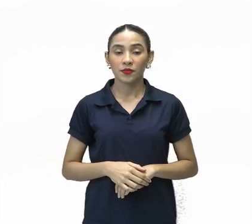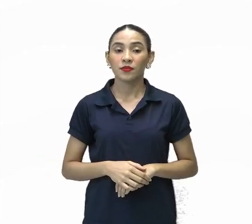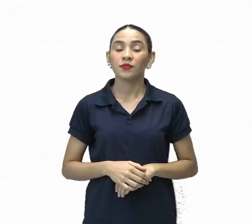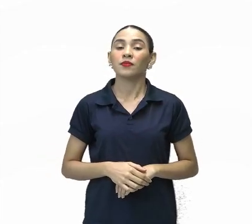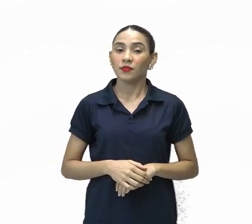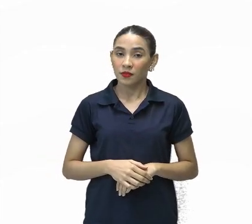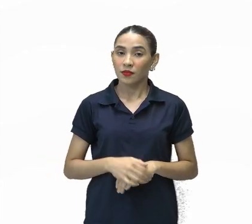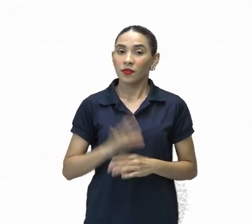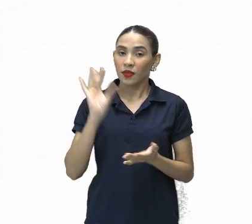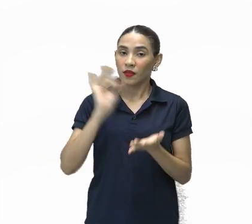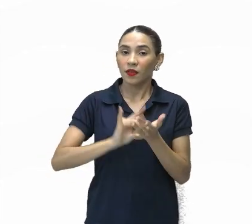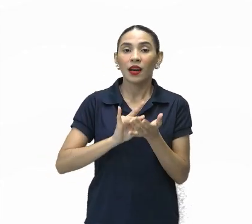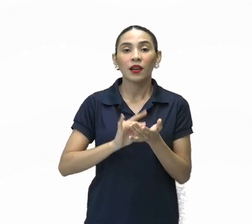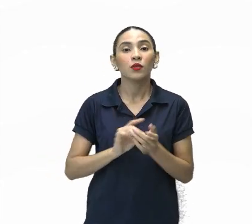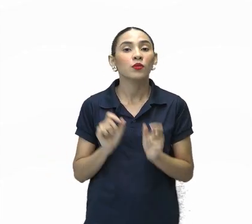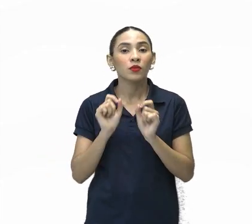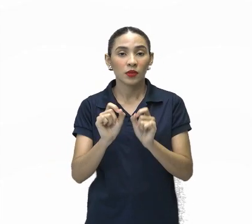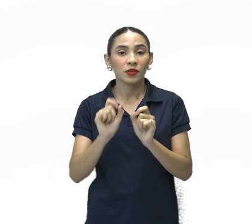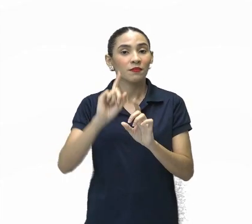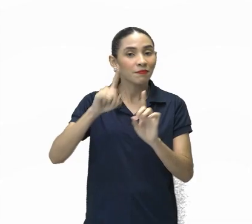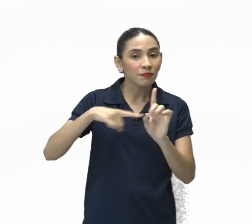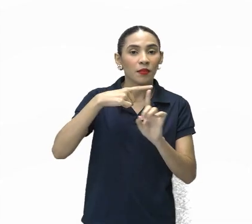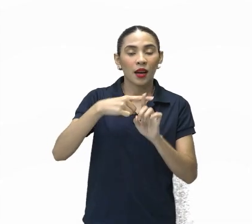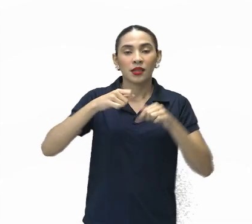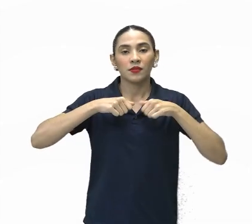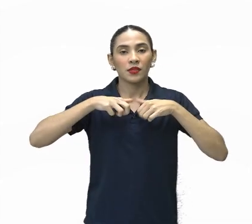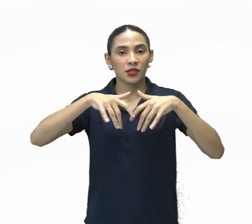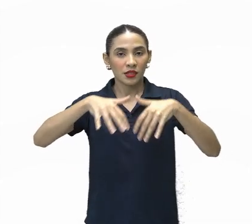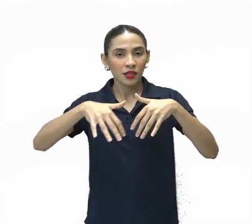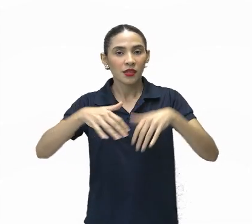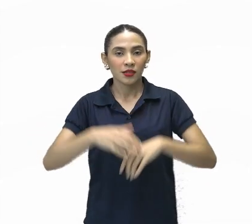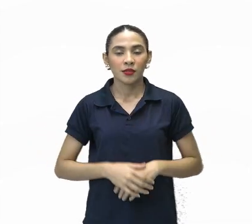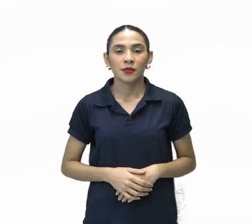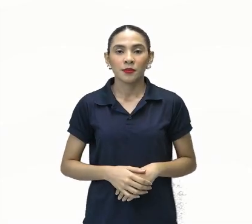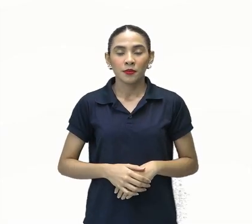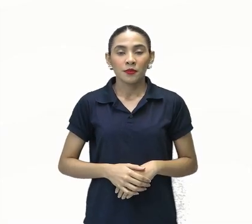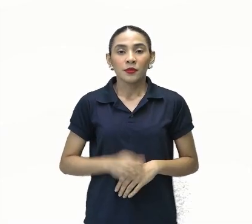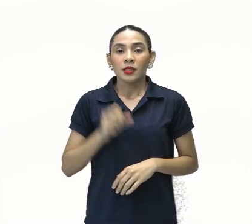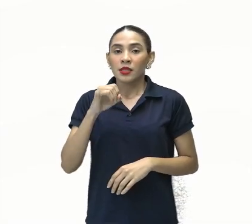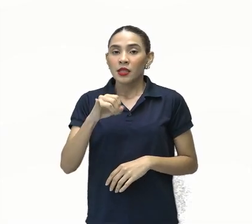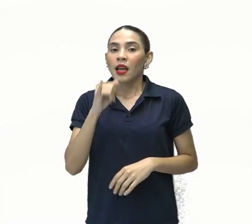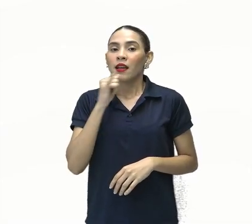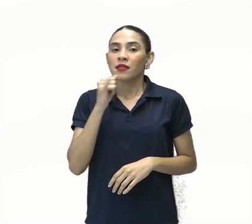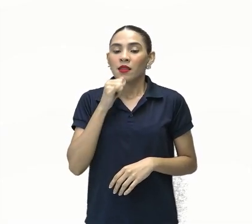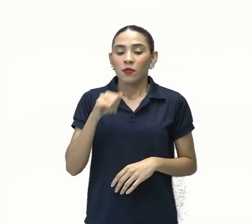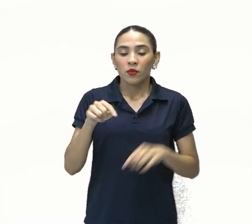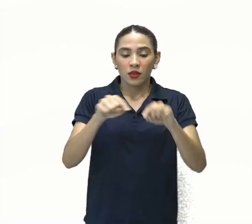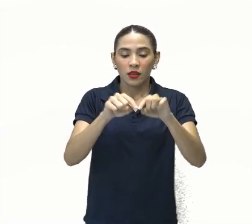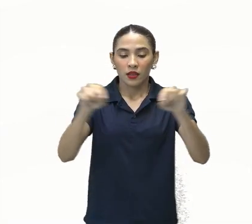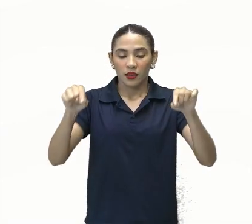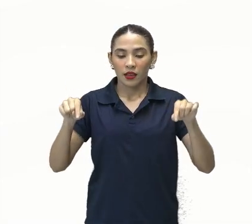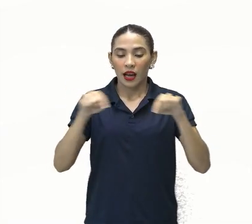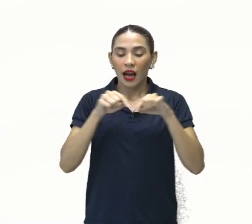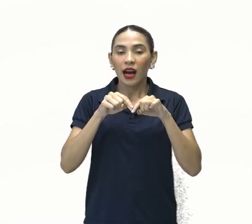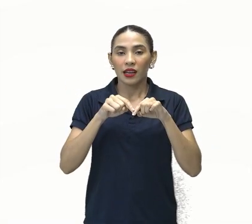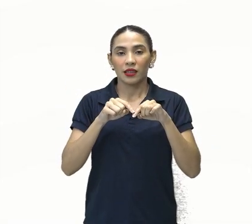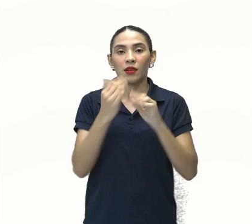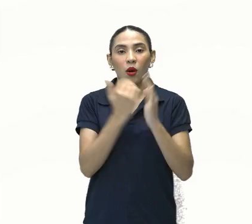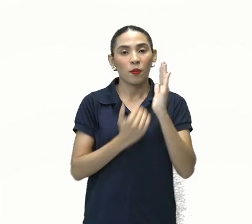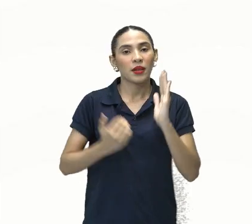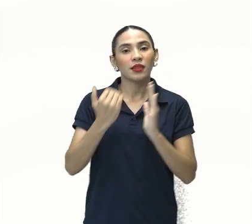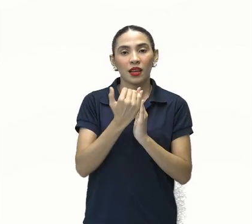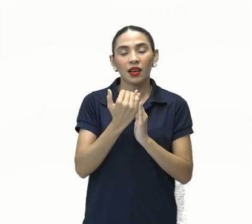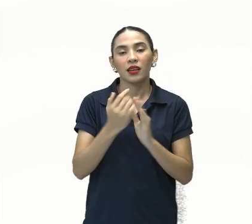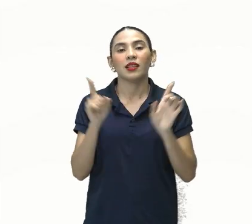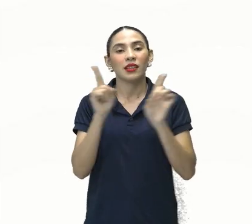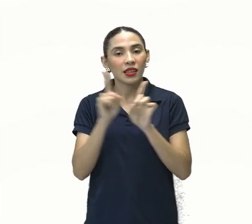Com certeza vão ser mais fertilizantes, né? Se a minha área aumentar, também